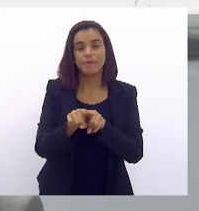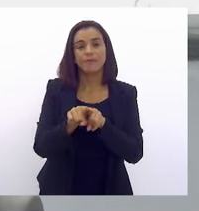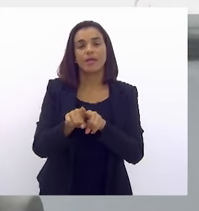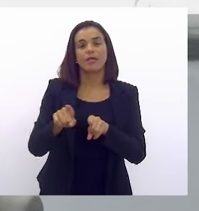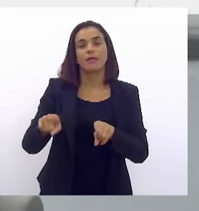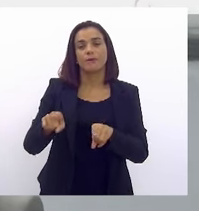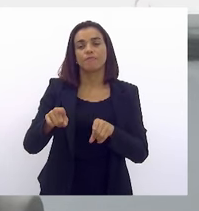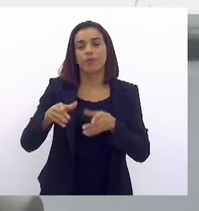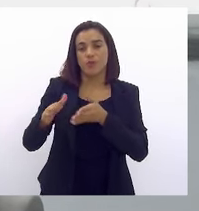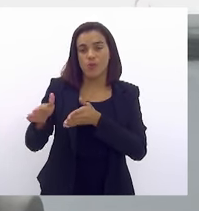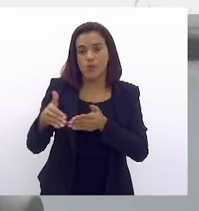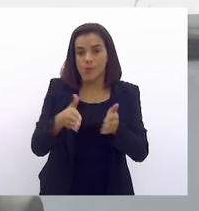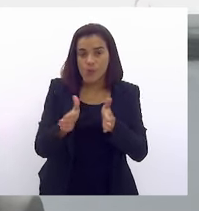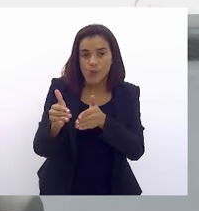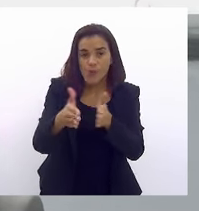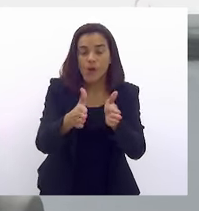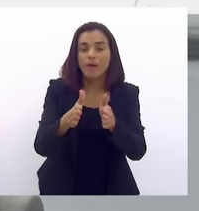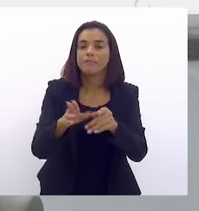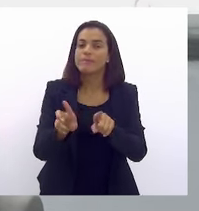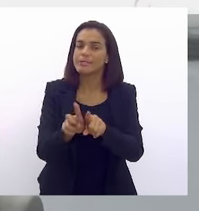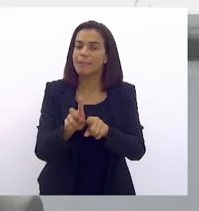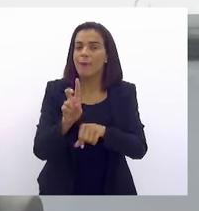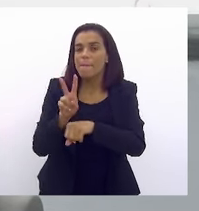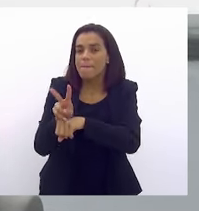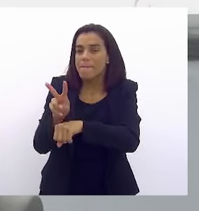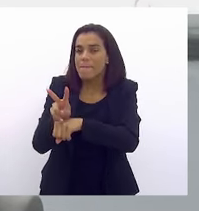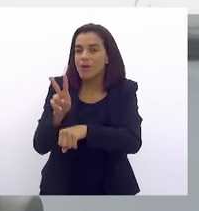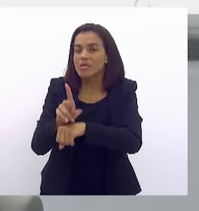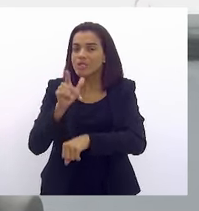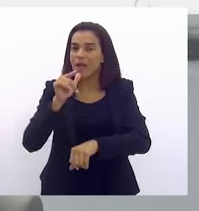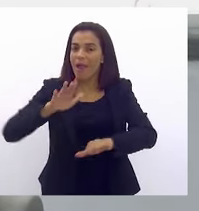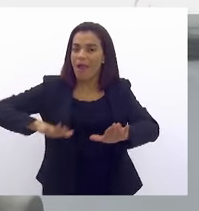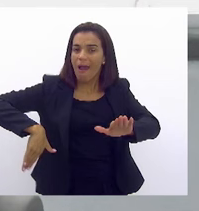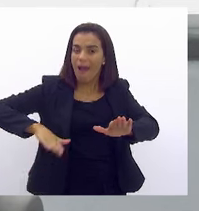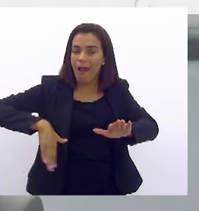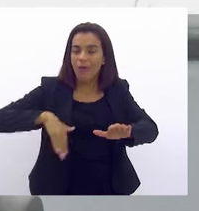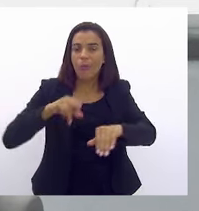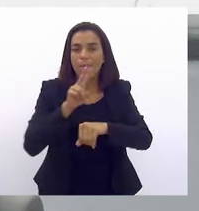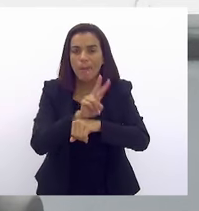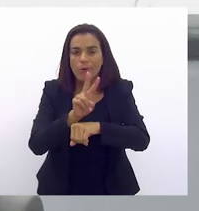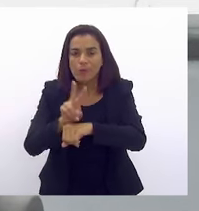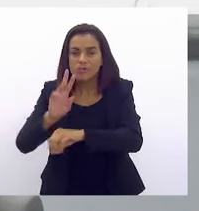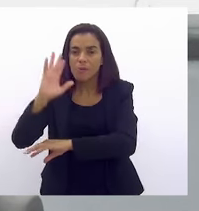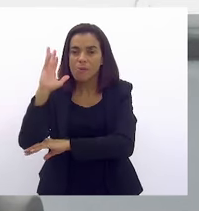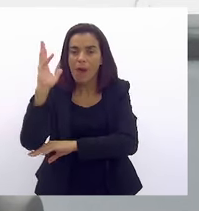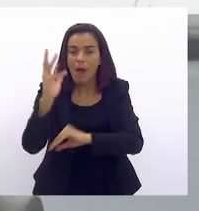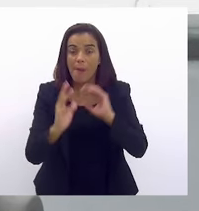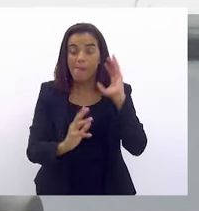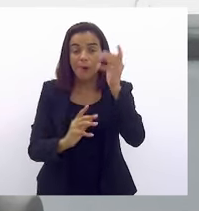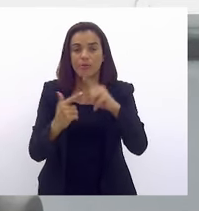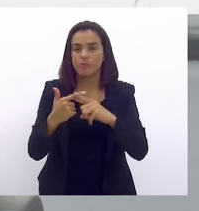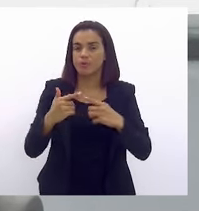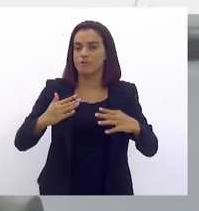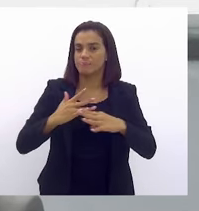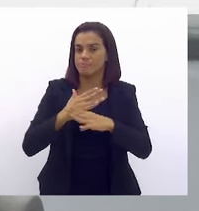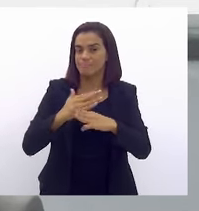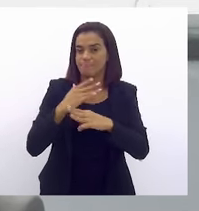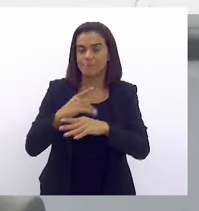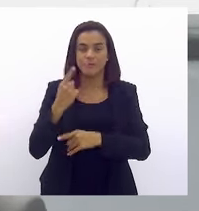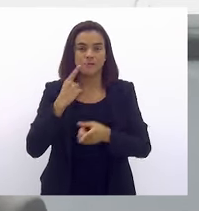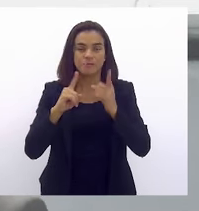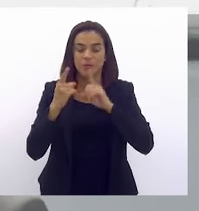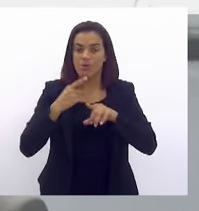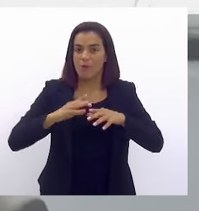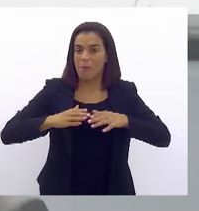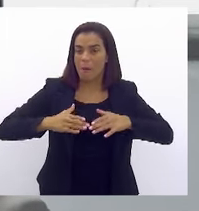Maricá, mas também proteger nossas orlas, proteger, né, o meio ambiente, que é o município de Maricá. Ele tem uma